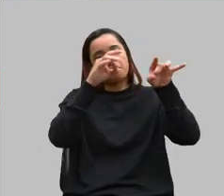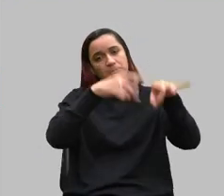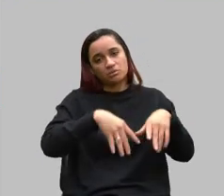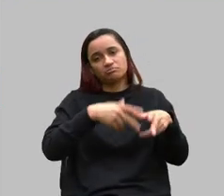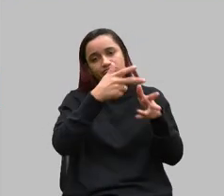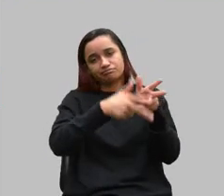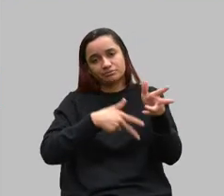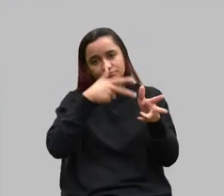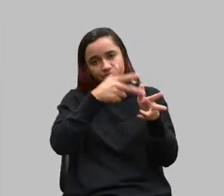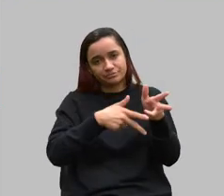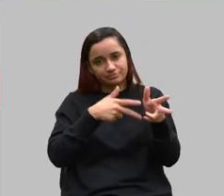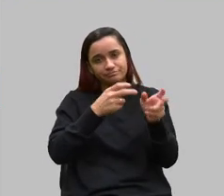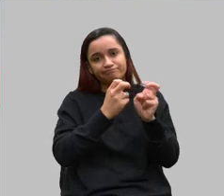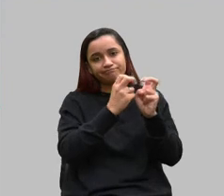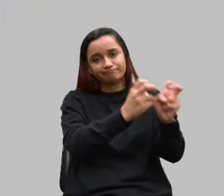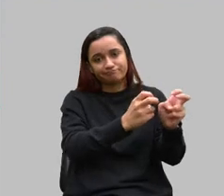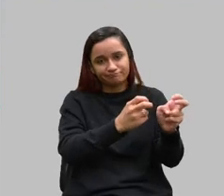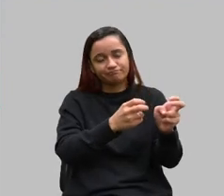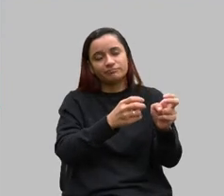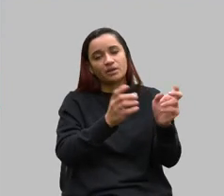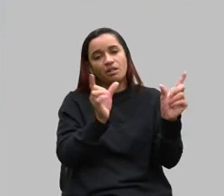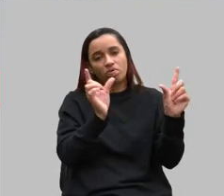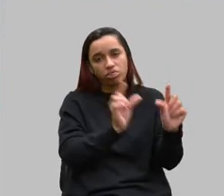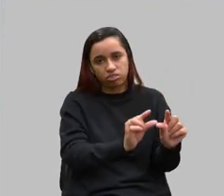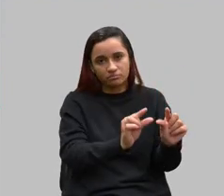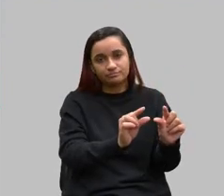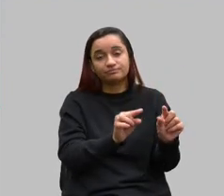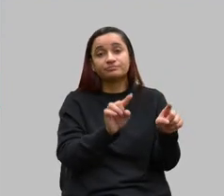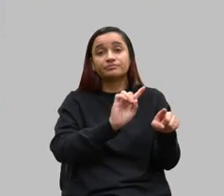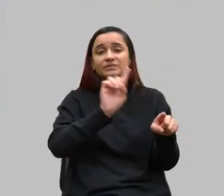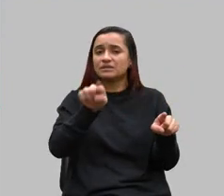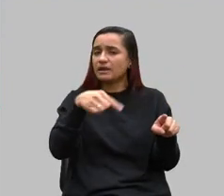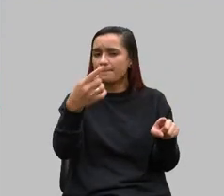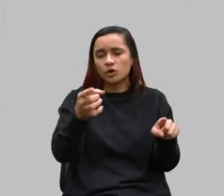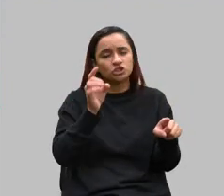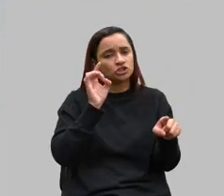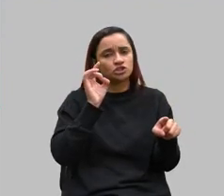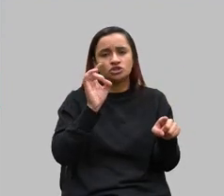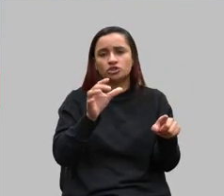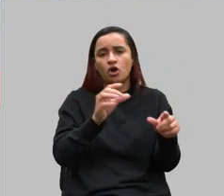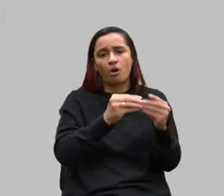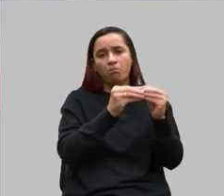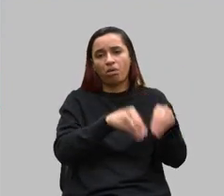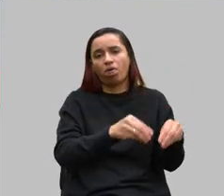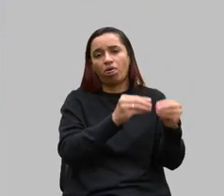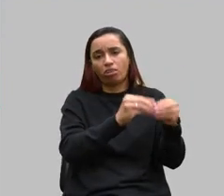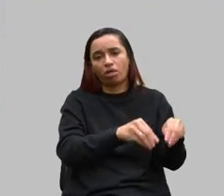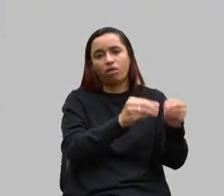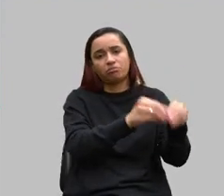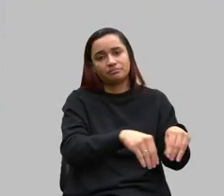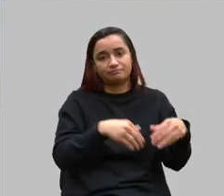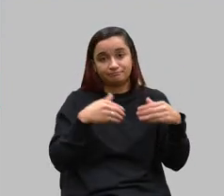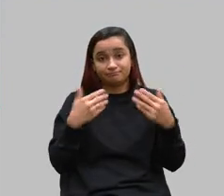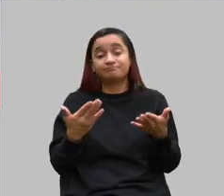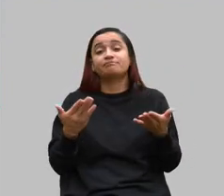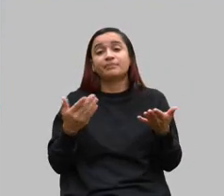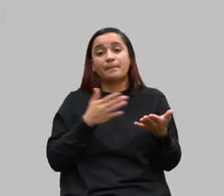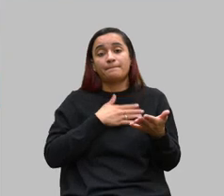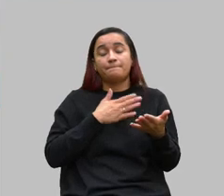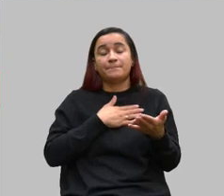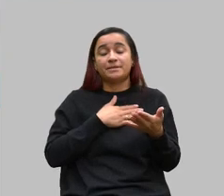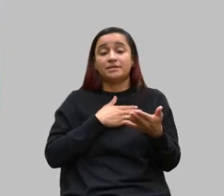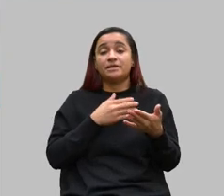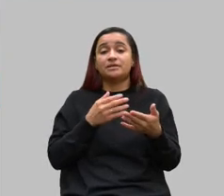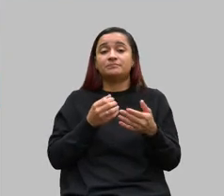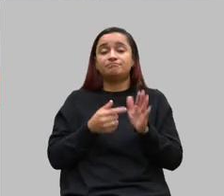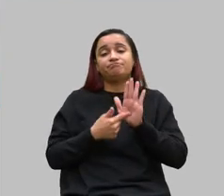essa quebra do crescimento das ferrovias e depois de S o sucateamento das nossas ferrovias então Fica aqui minha manifestação